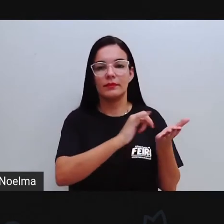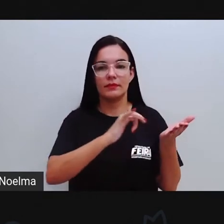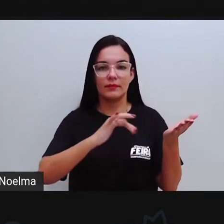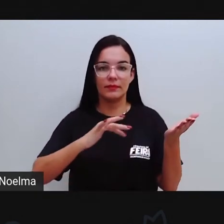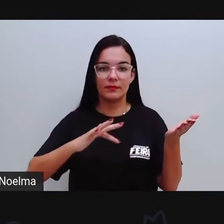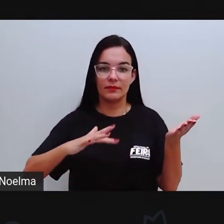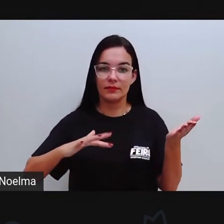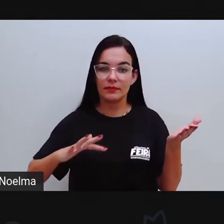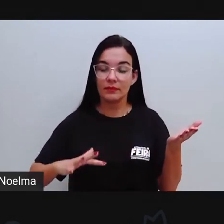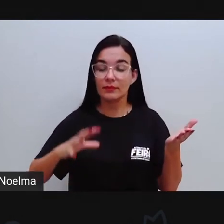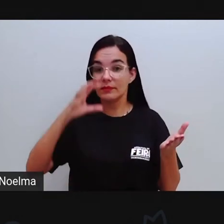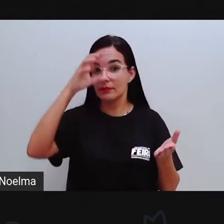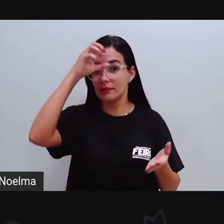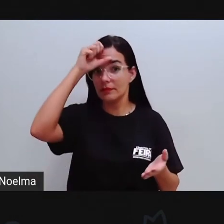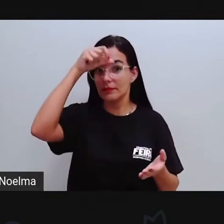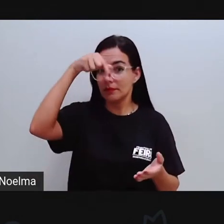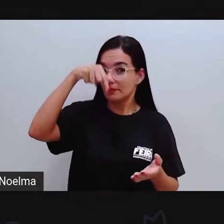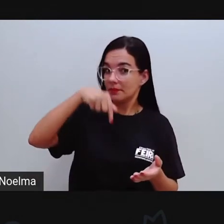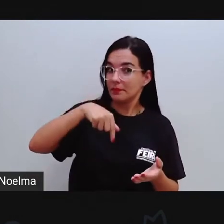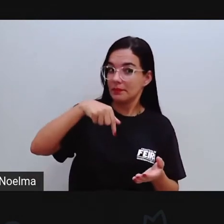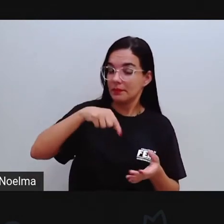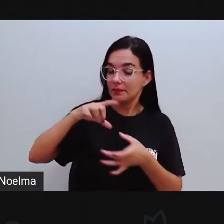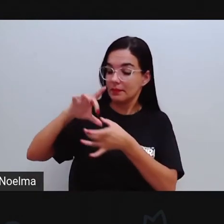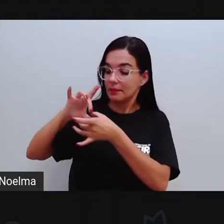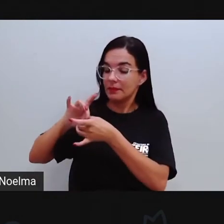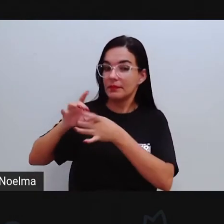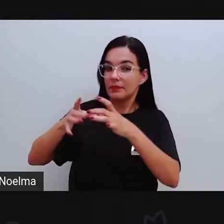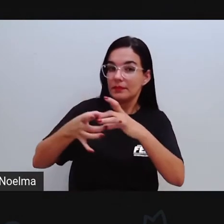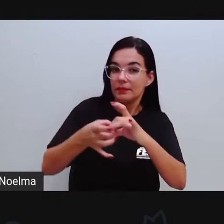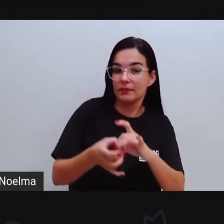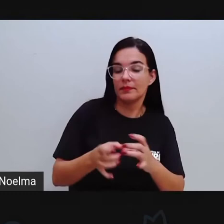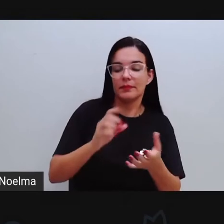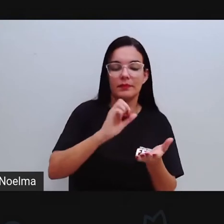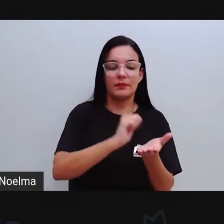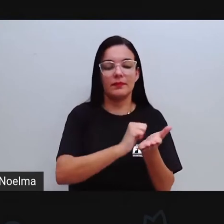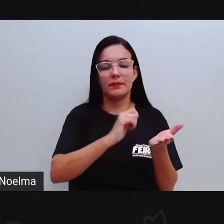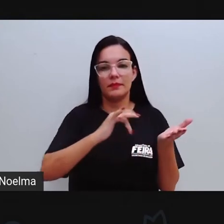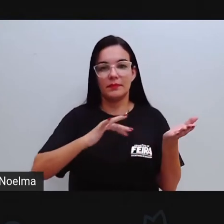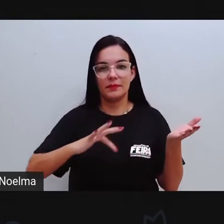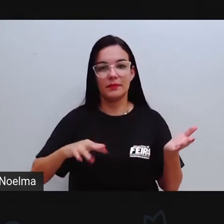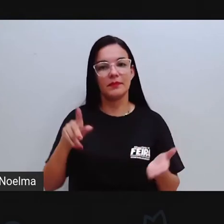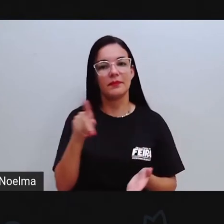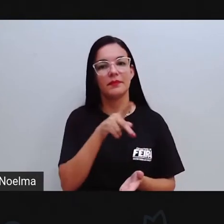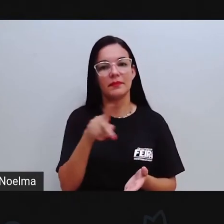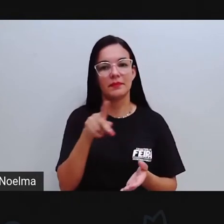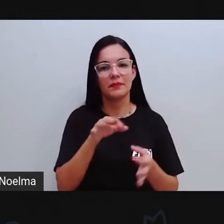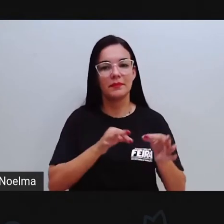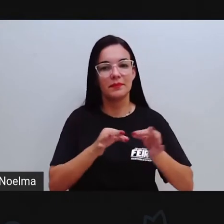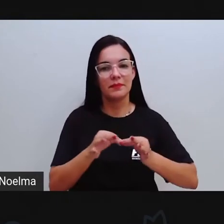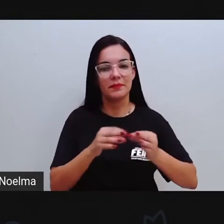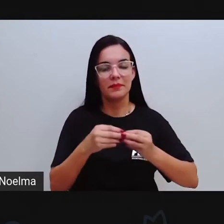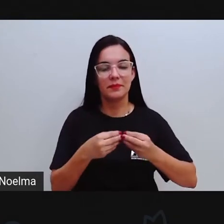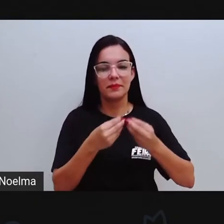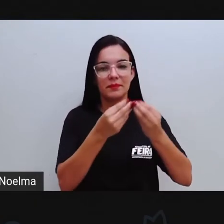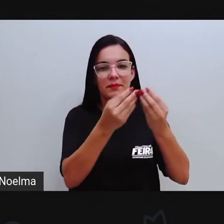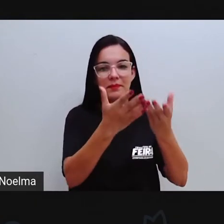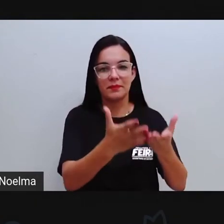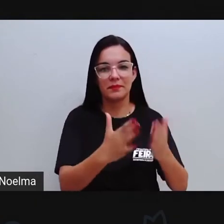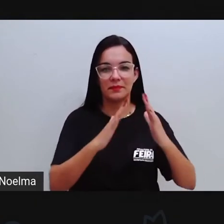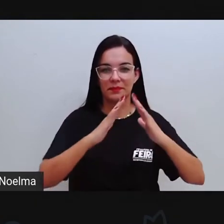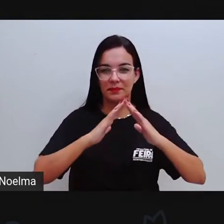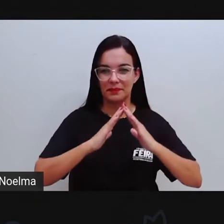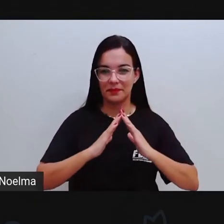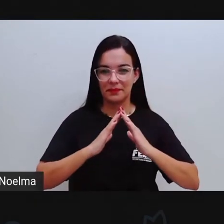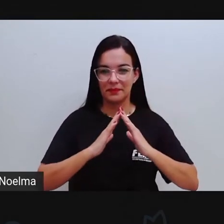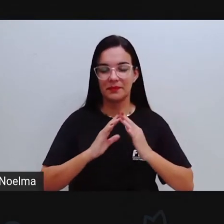você aprende aqui, fazendo a relação com as atividades que a sua própria professora prepara para que você responda aí em sua